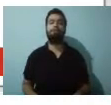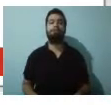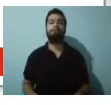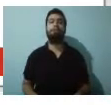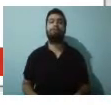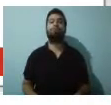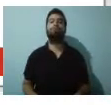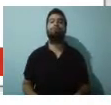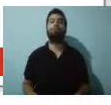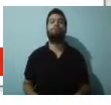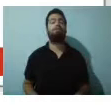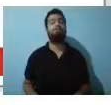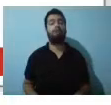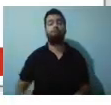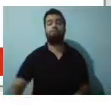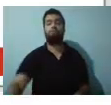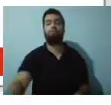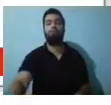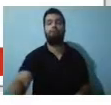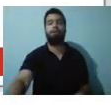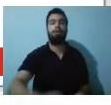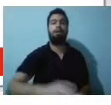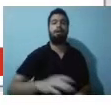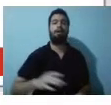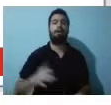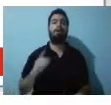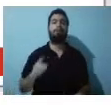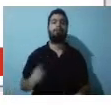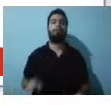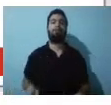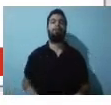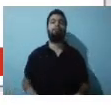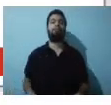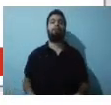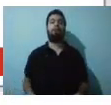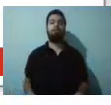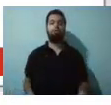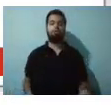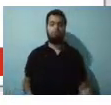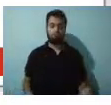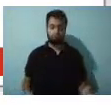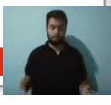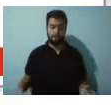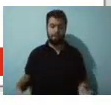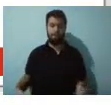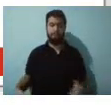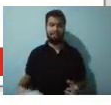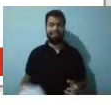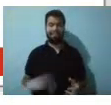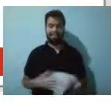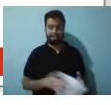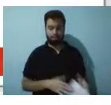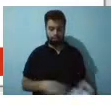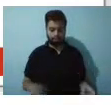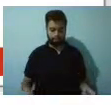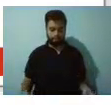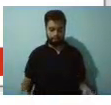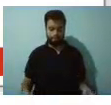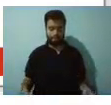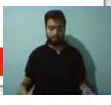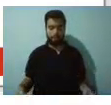se intensificam, causando muitos conflitos e guerras pelo mundo. Tá? O capitalismo de bloco